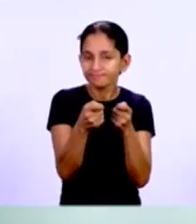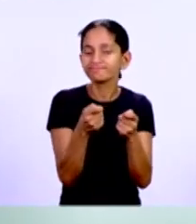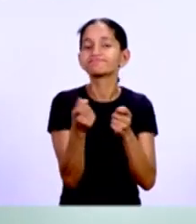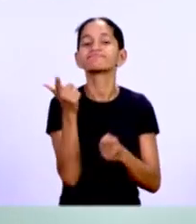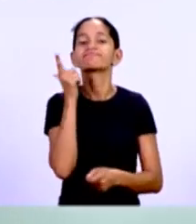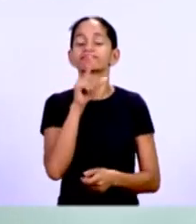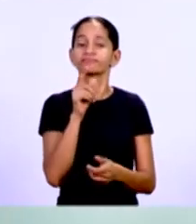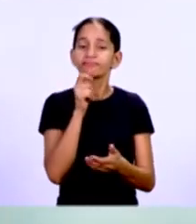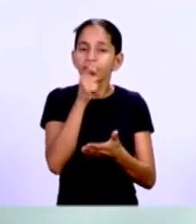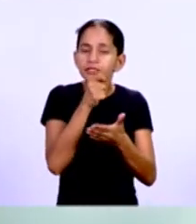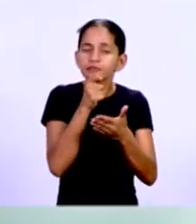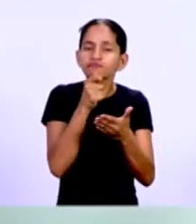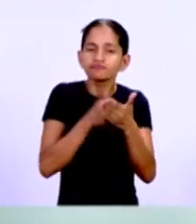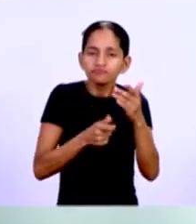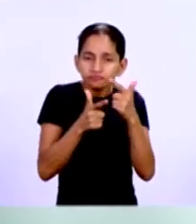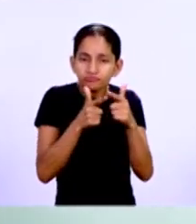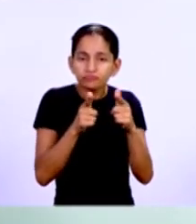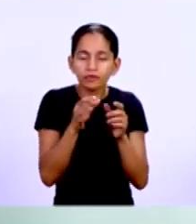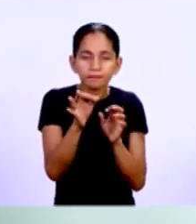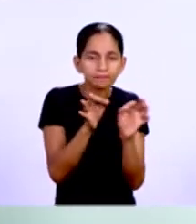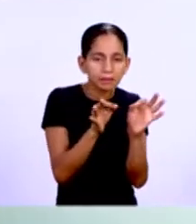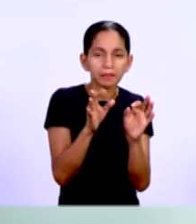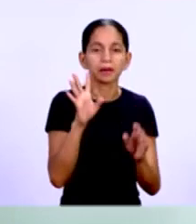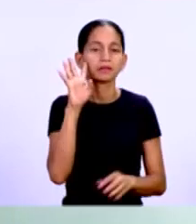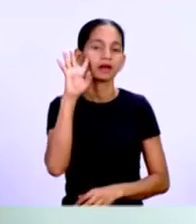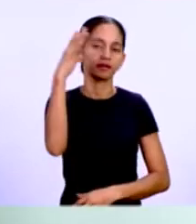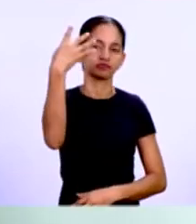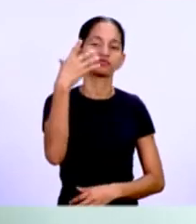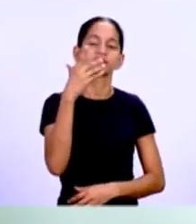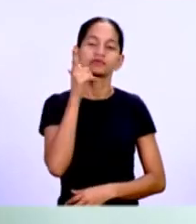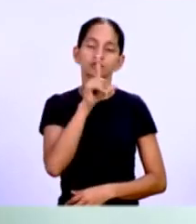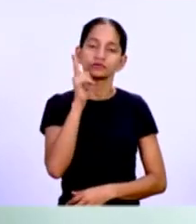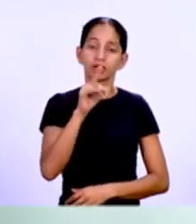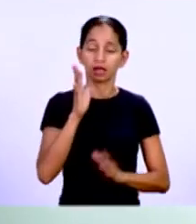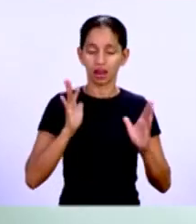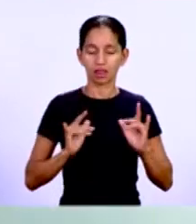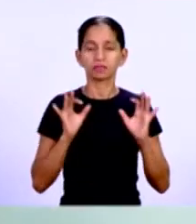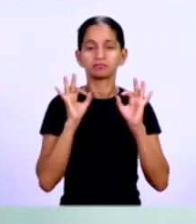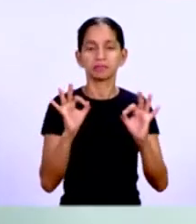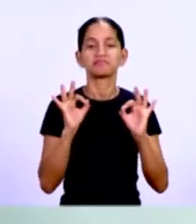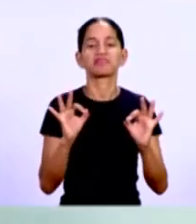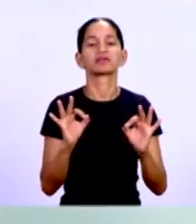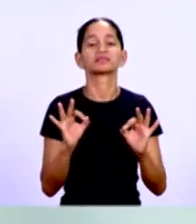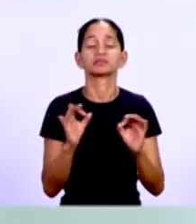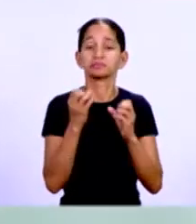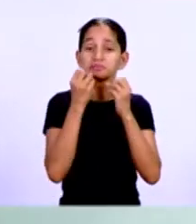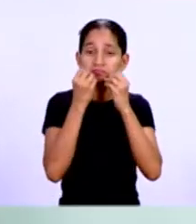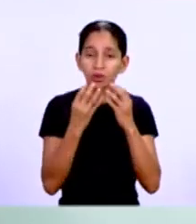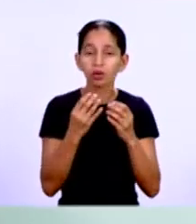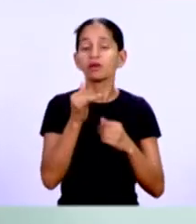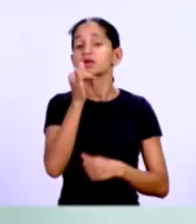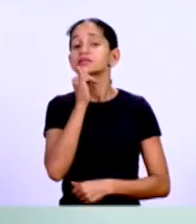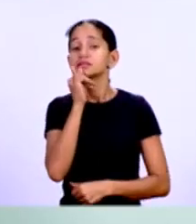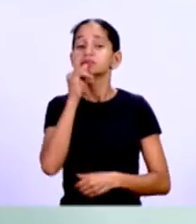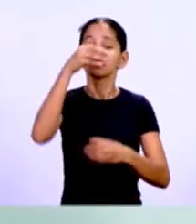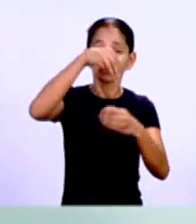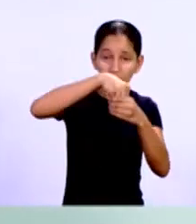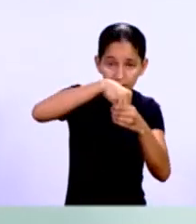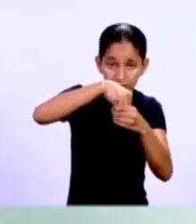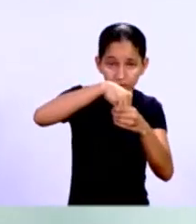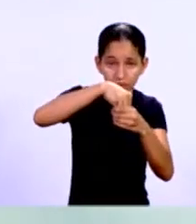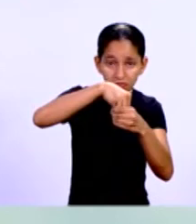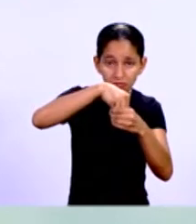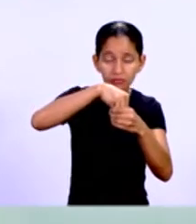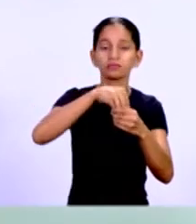determina mais, você consegue controlar diretamente a sua higiene. Então, esses são exemplos interno e externo. O interno